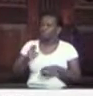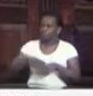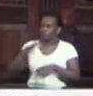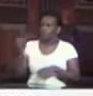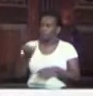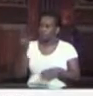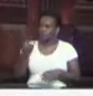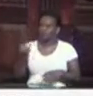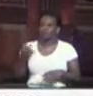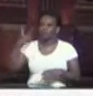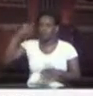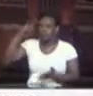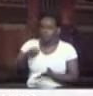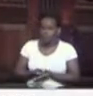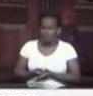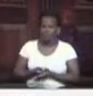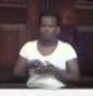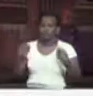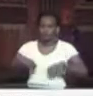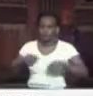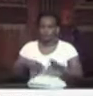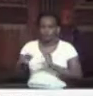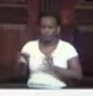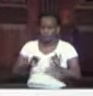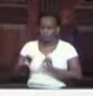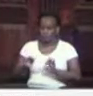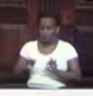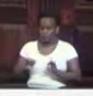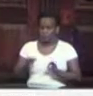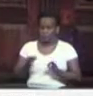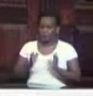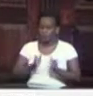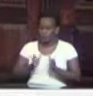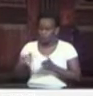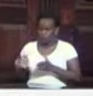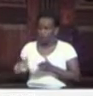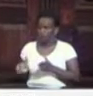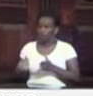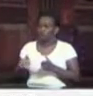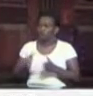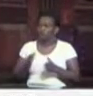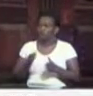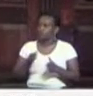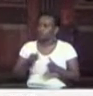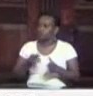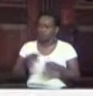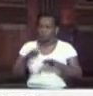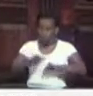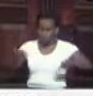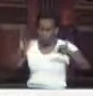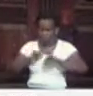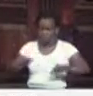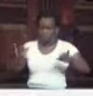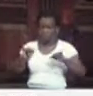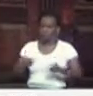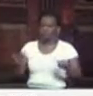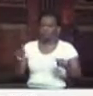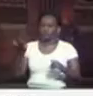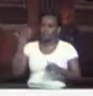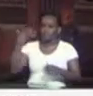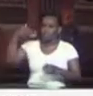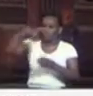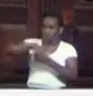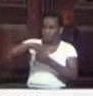que tenhamos esse dia, que tenhamos esse processo de conscientização. Durante a campanha do